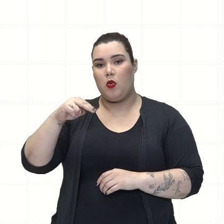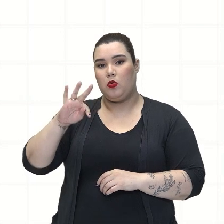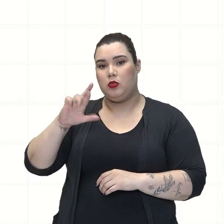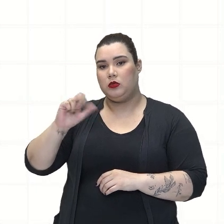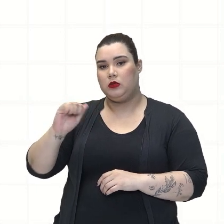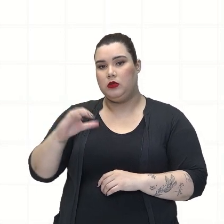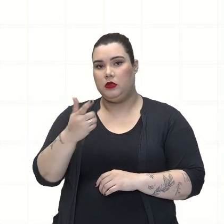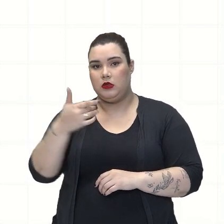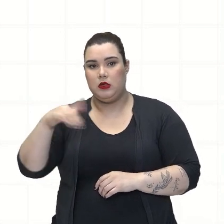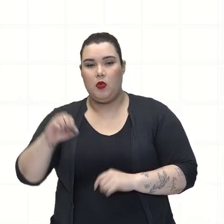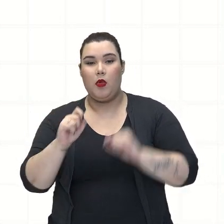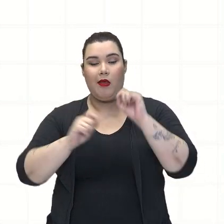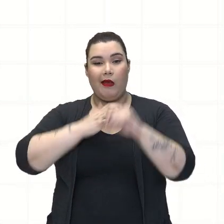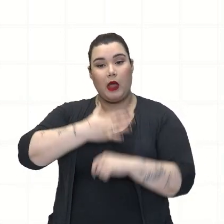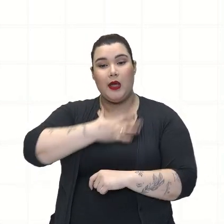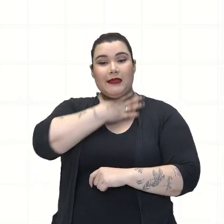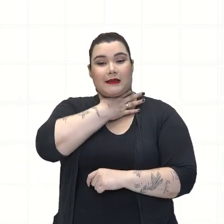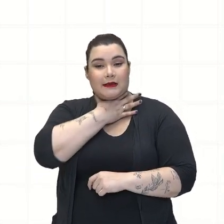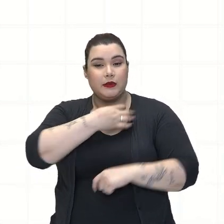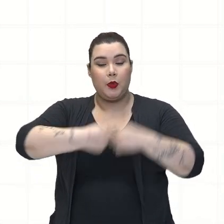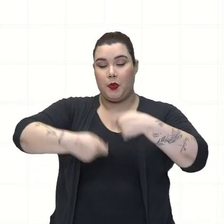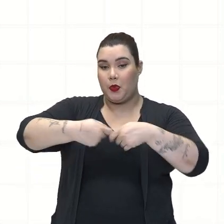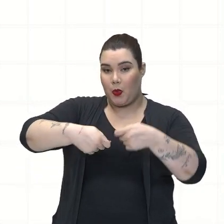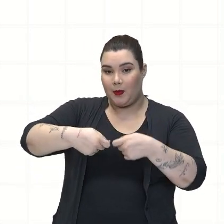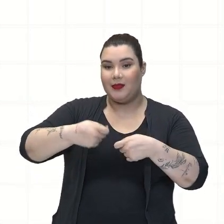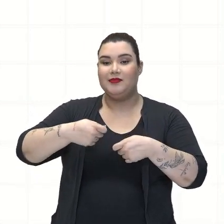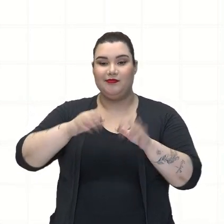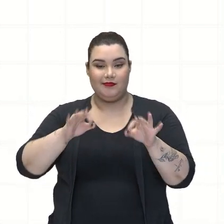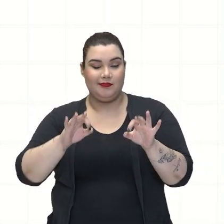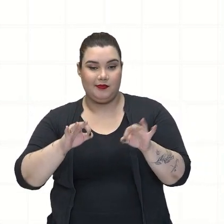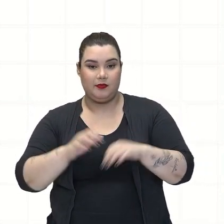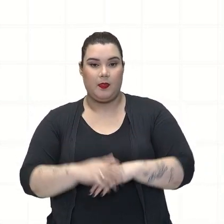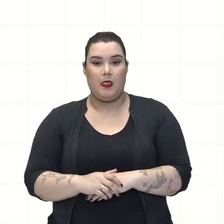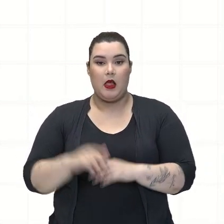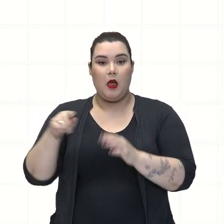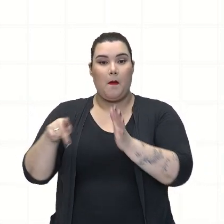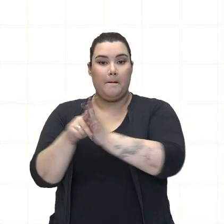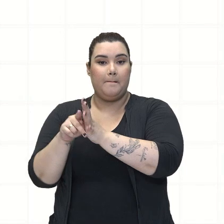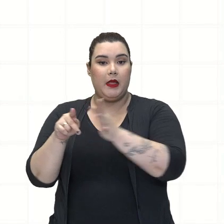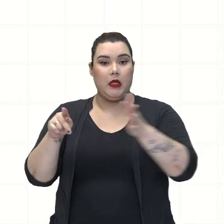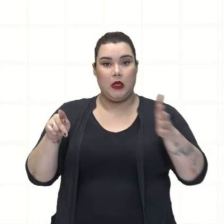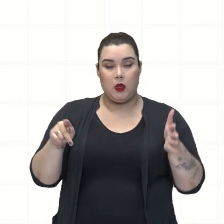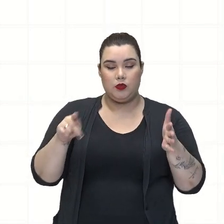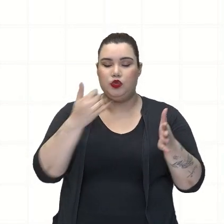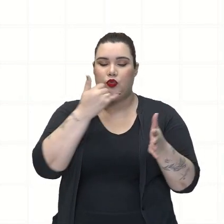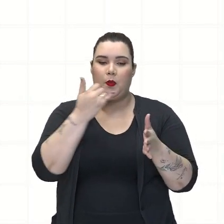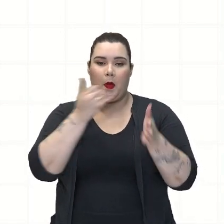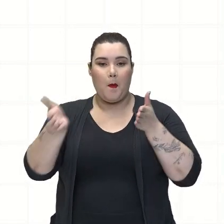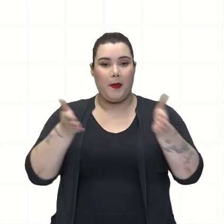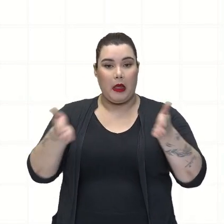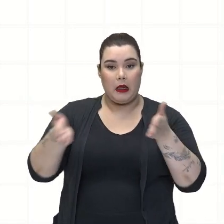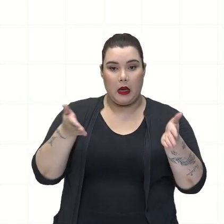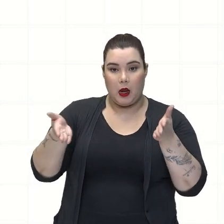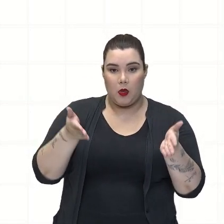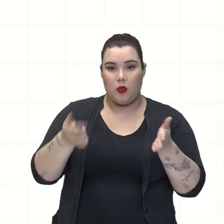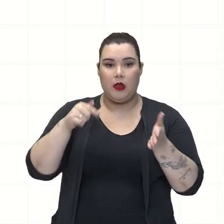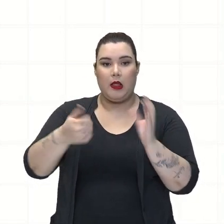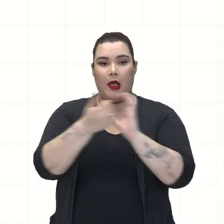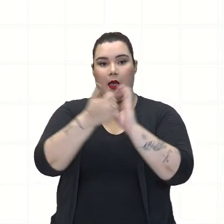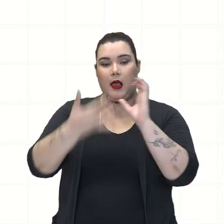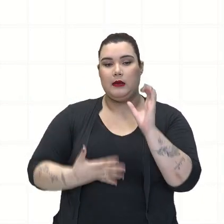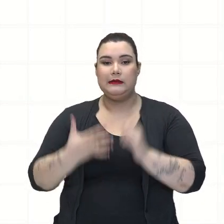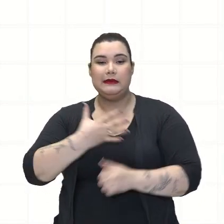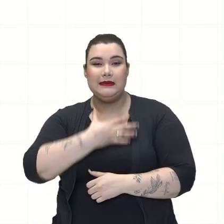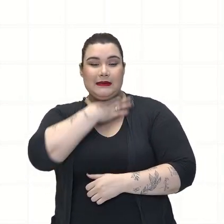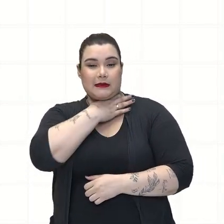crises econômicas que nós vivenciamos, certo? O período de contração caracteriza ali uma crise